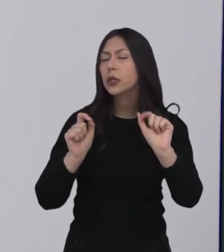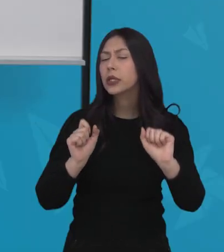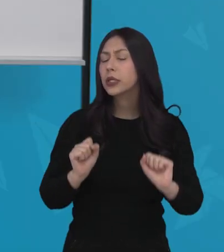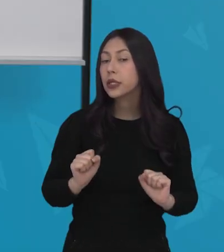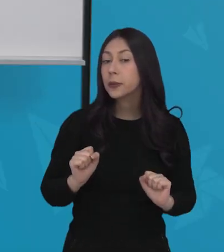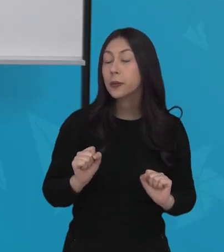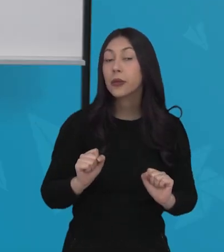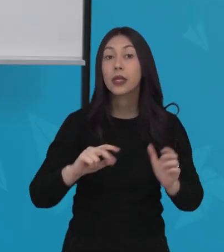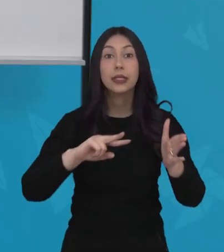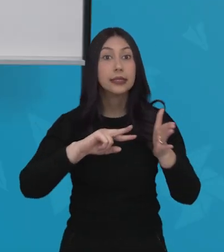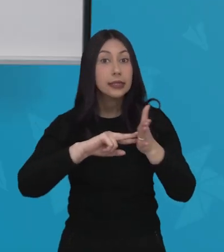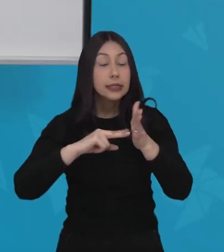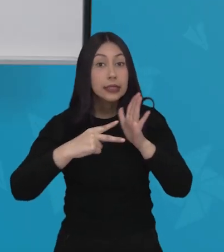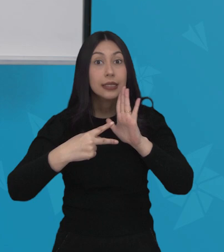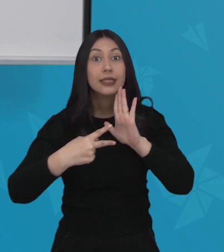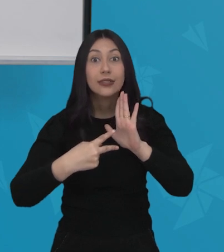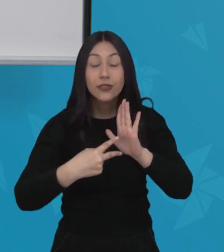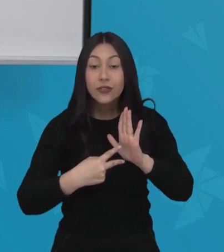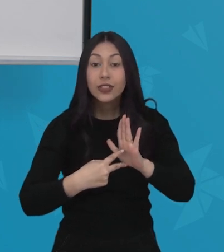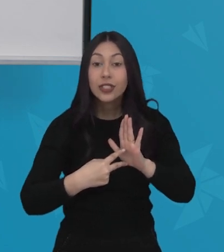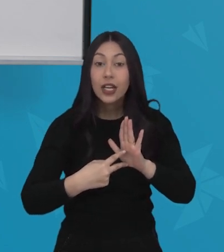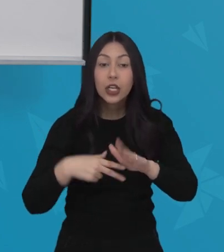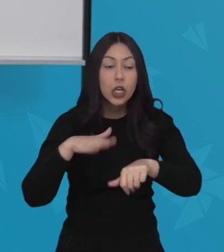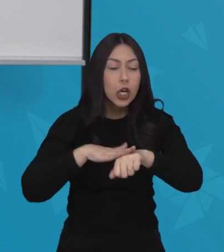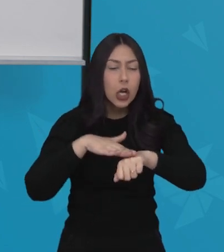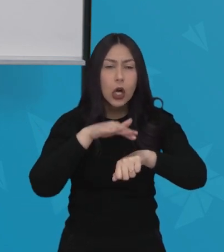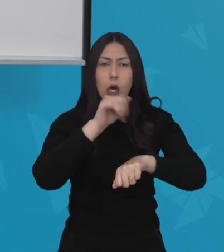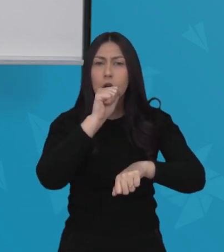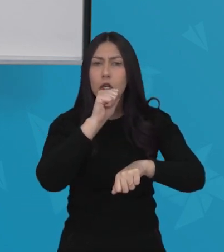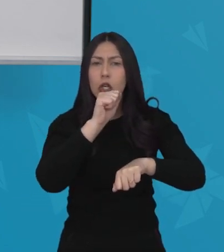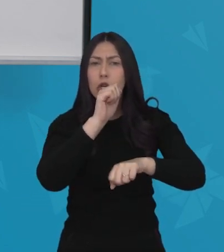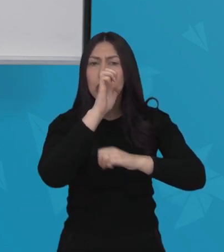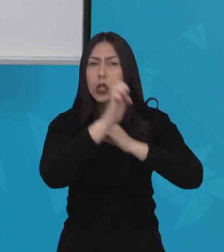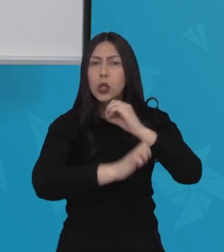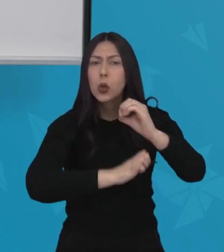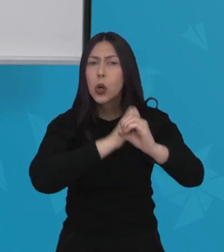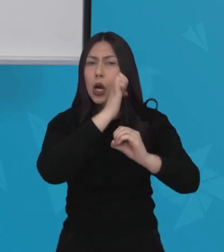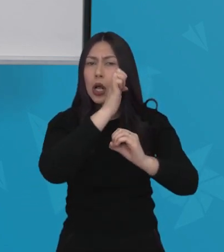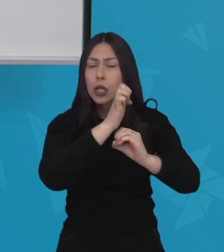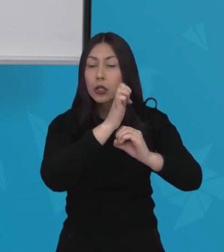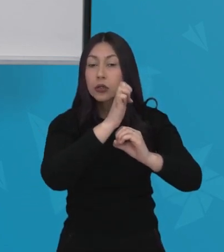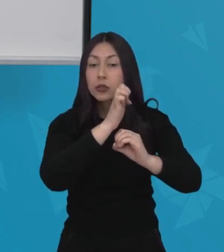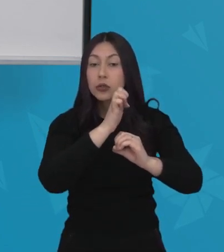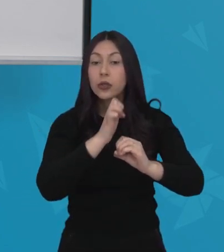desse? Significa dizer na prática que a carguinha do nosso elétron é justamente o quê?